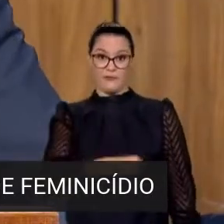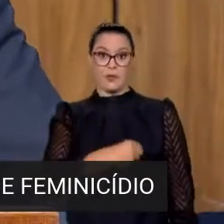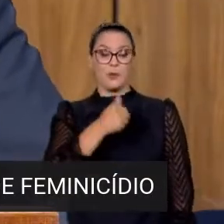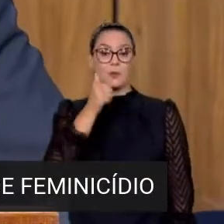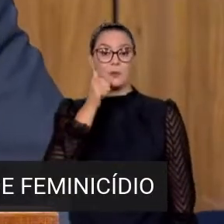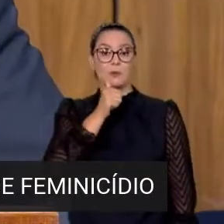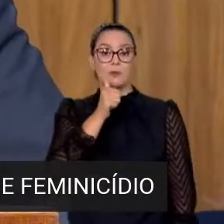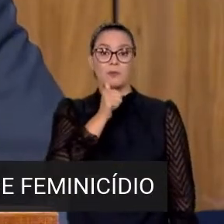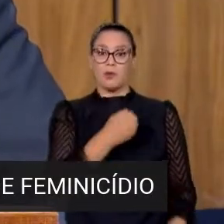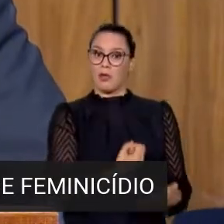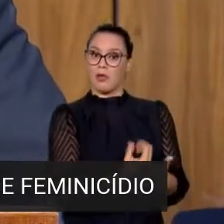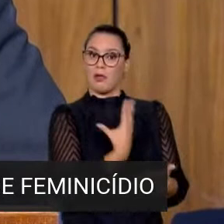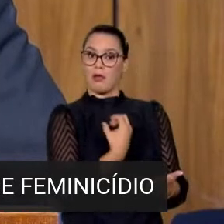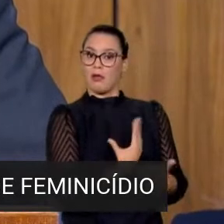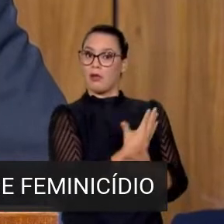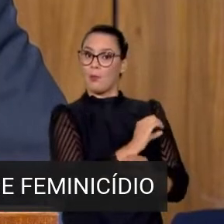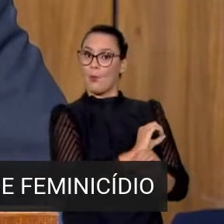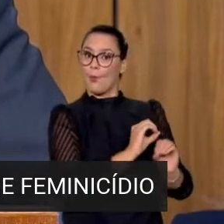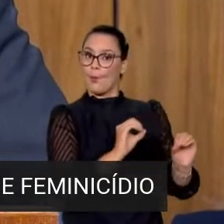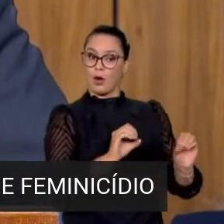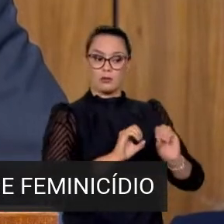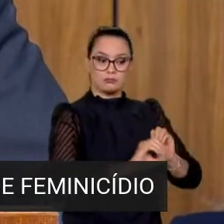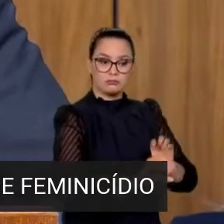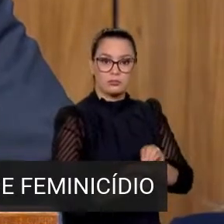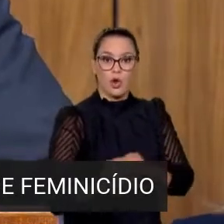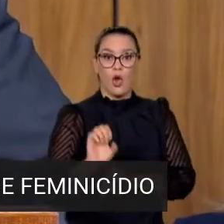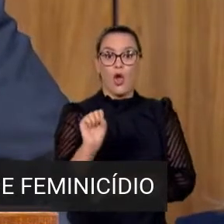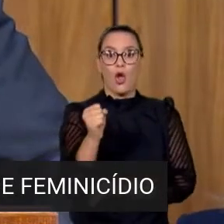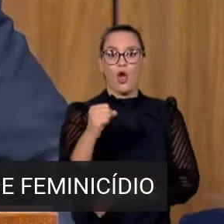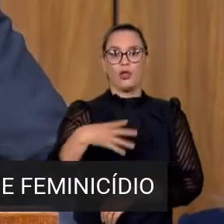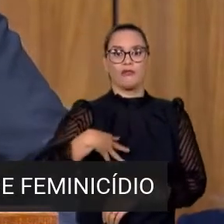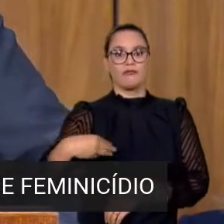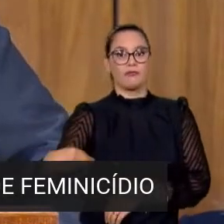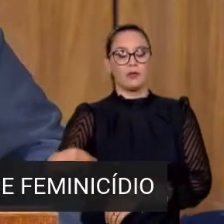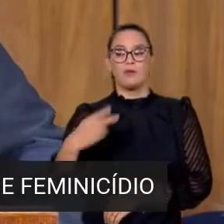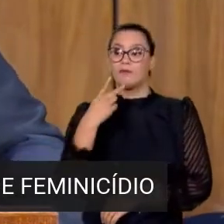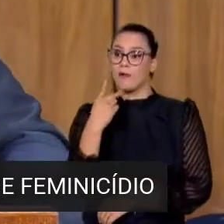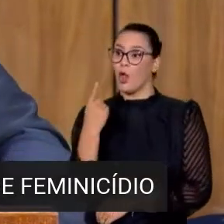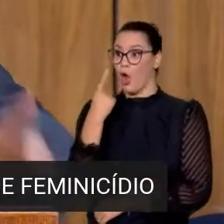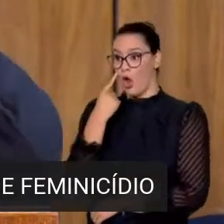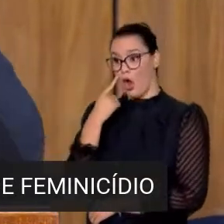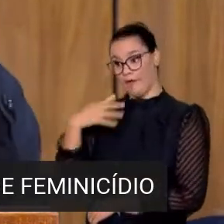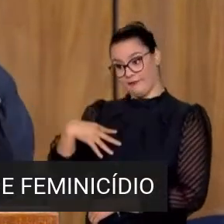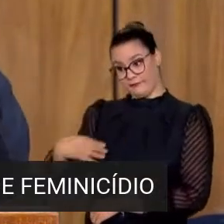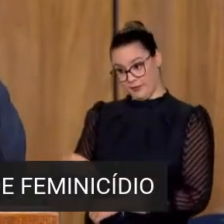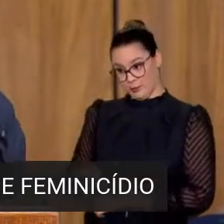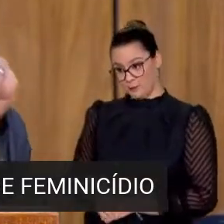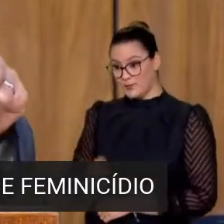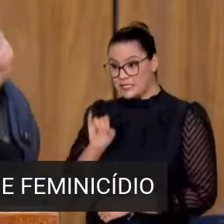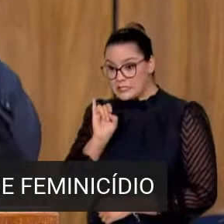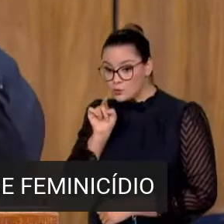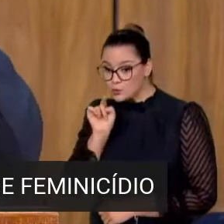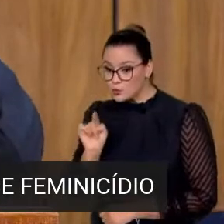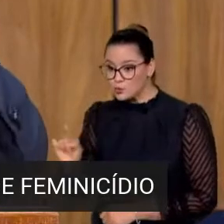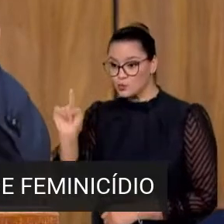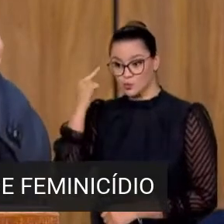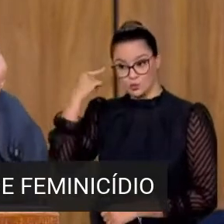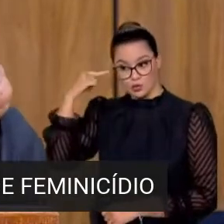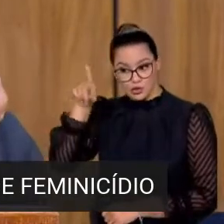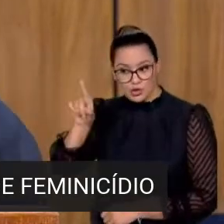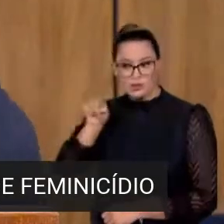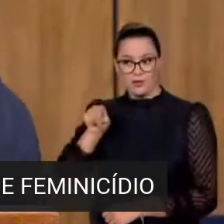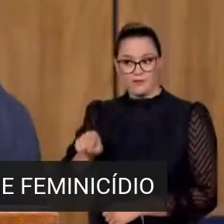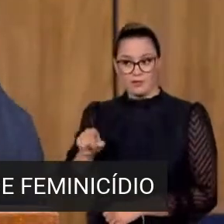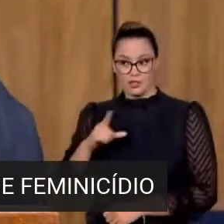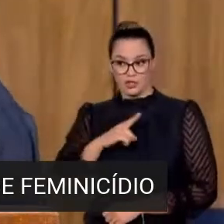analfabeta, que educou 8 filhos. E ela sempre dizia: meu filho, se um dia você tiver